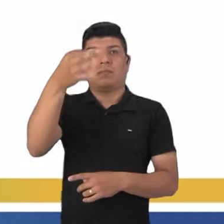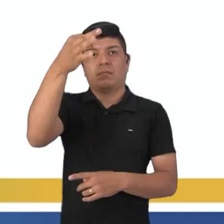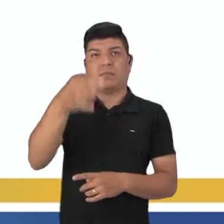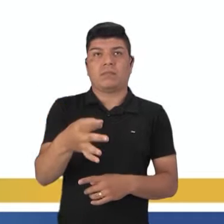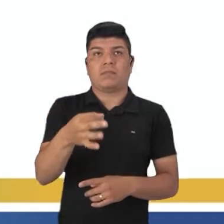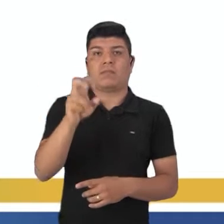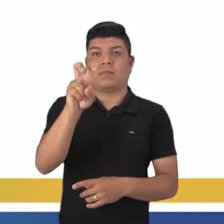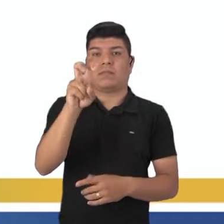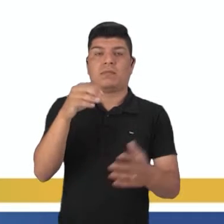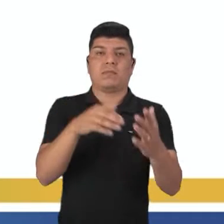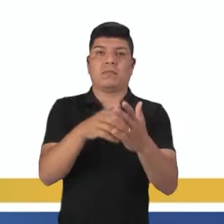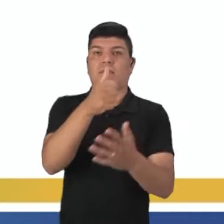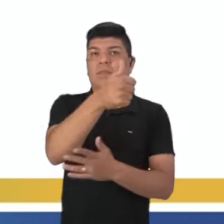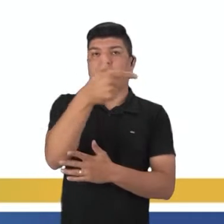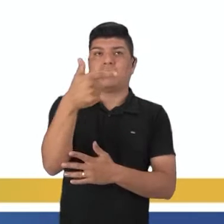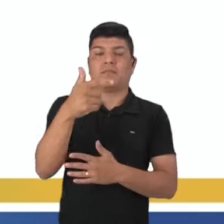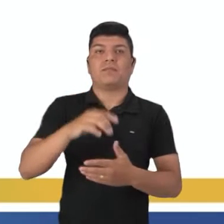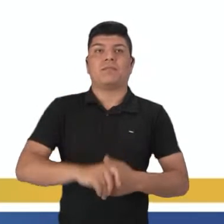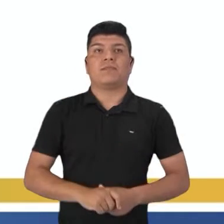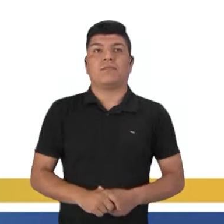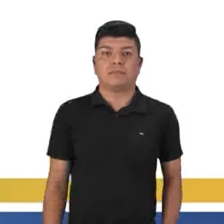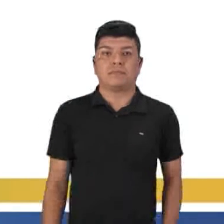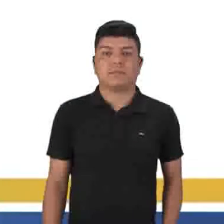de 5 em 12.